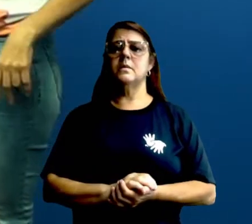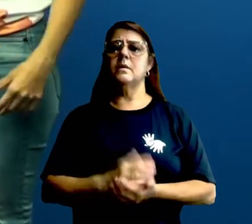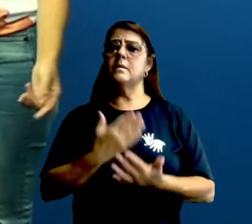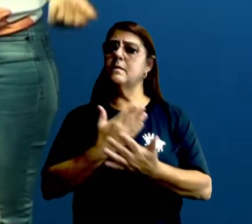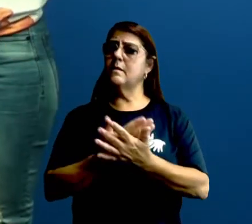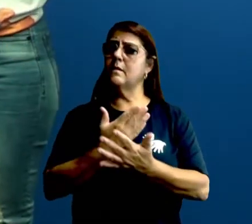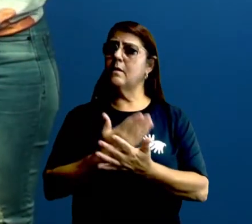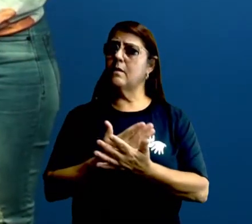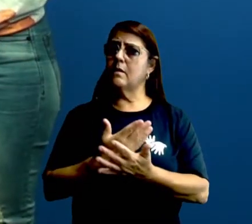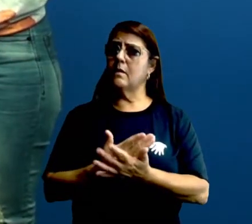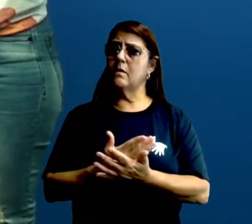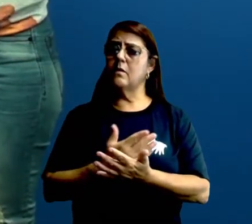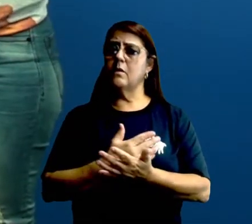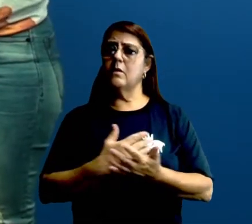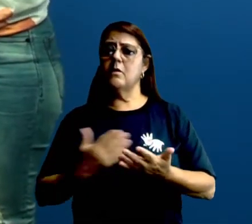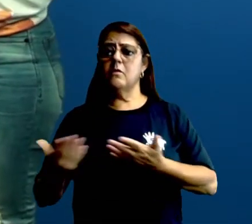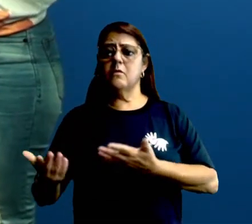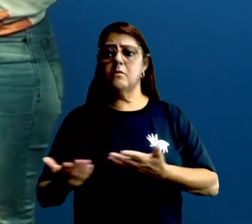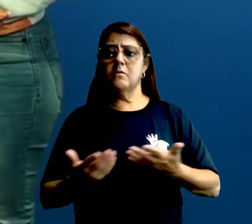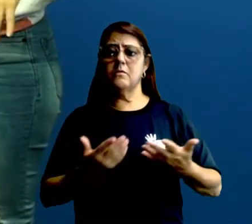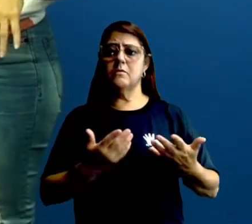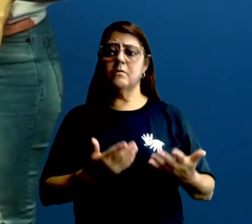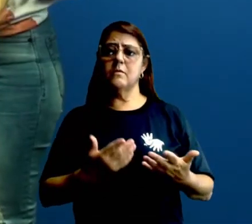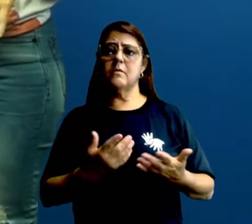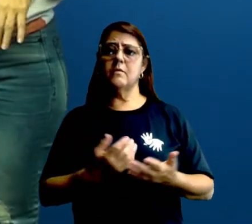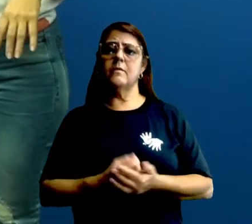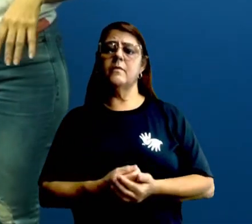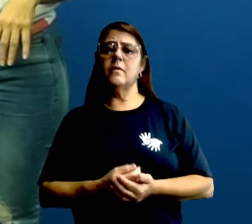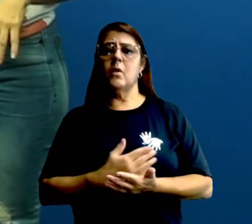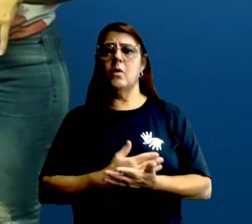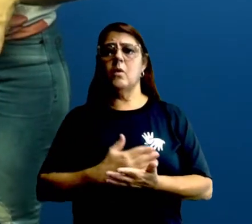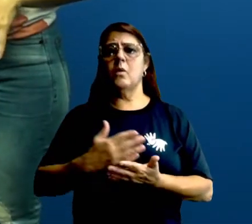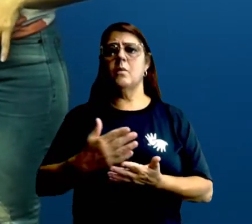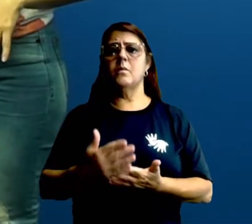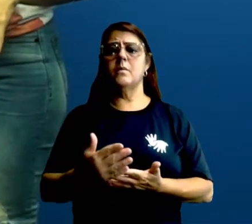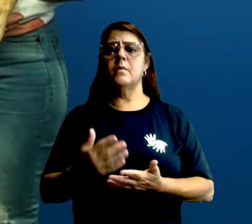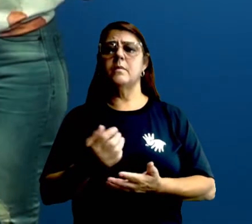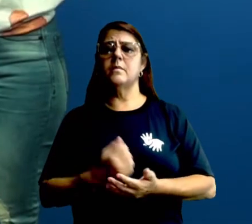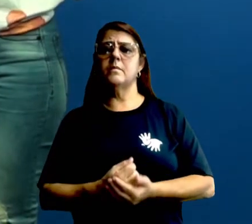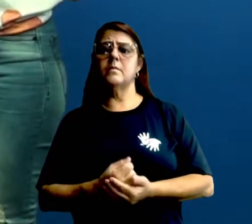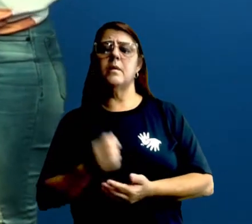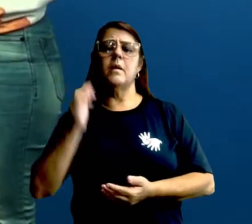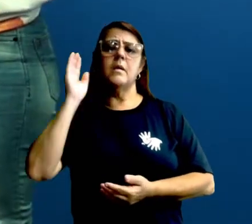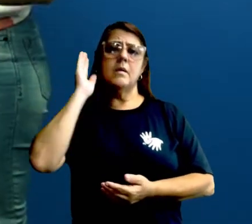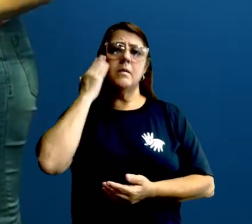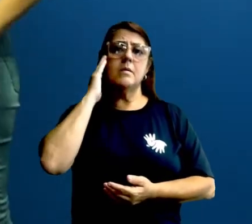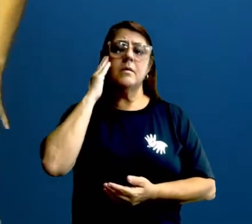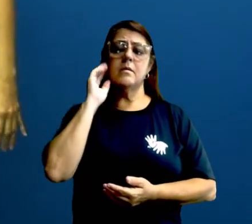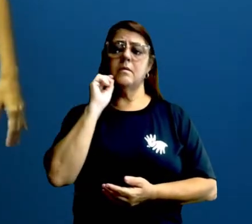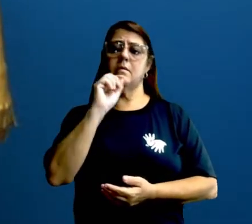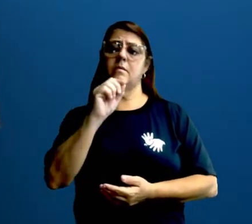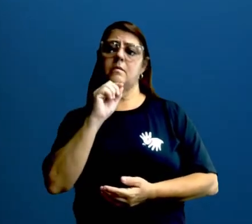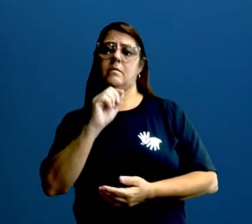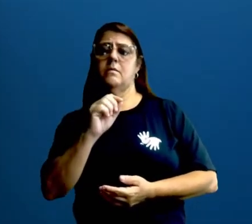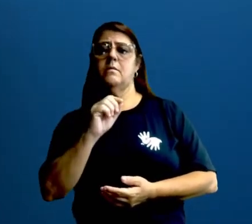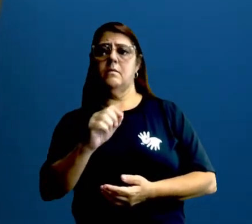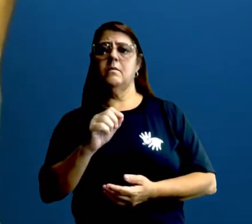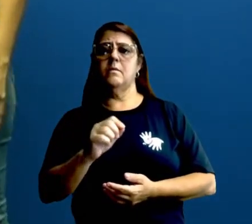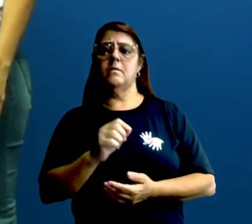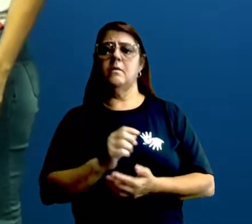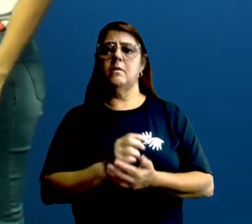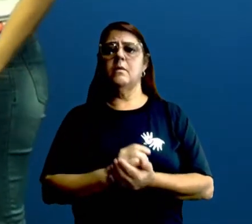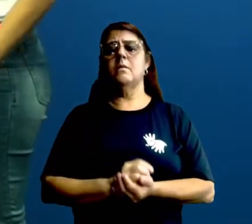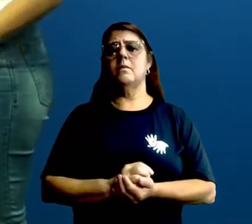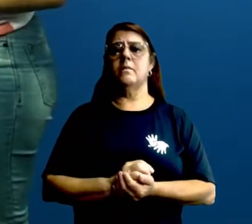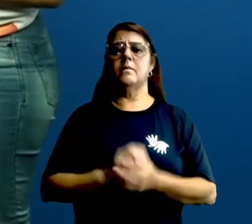Nessa aula, que eu vou convidar vocês agora, para que a gente comece, a gente vai entender o que é